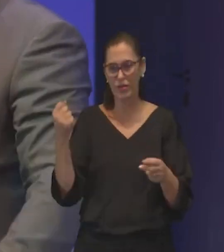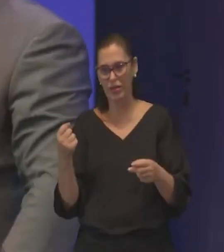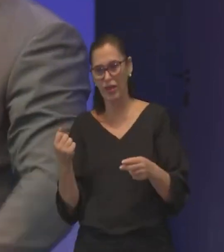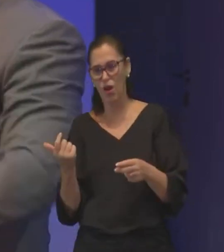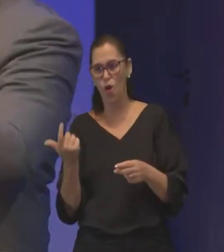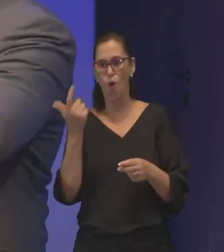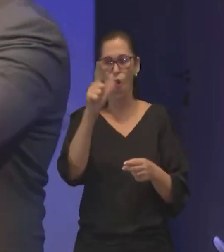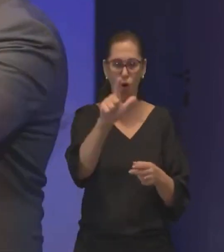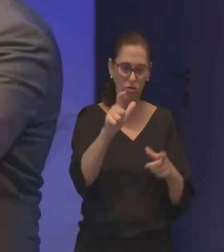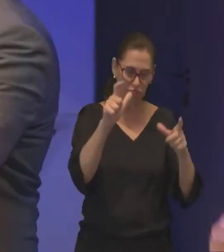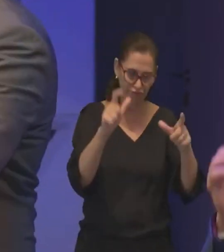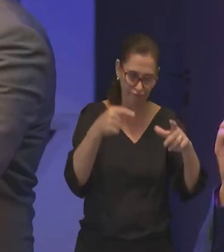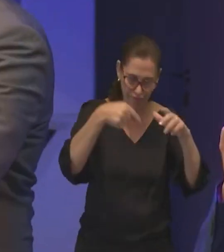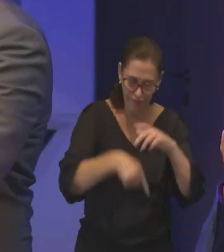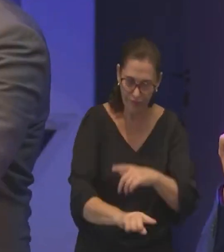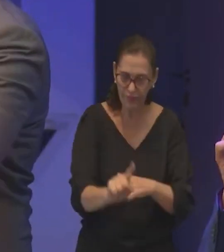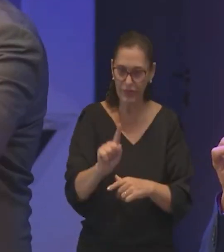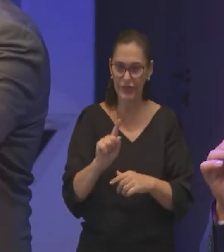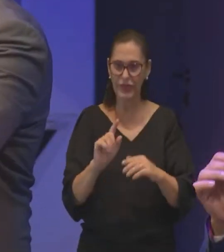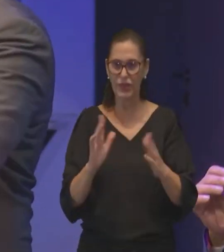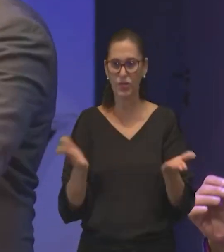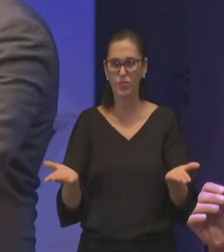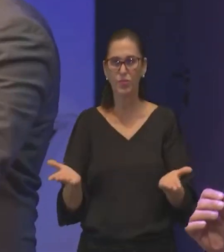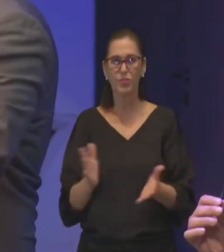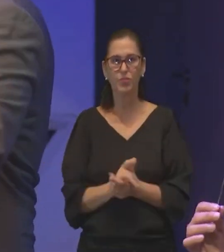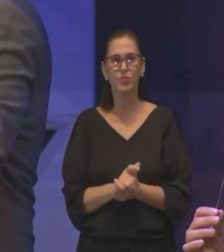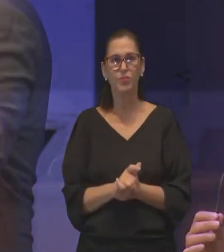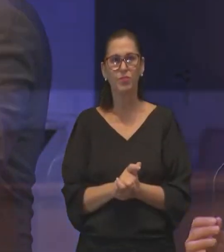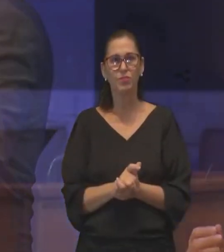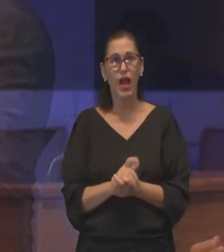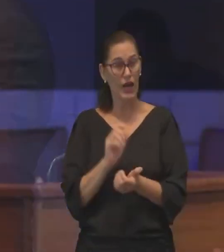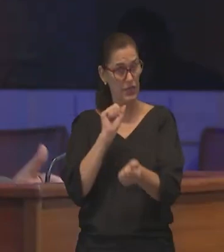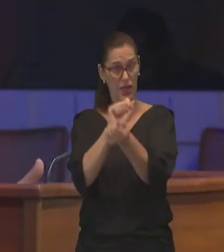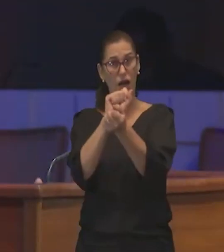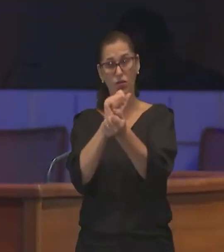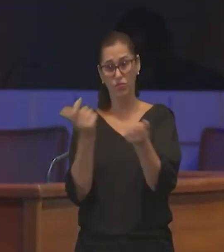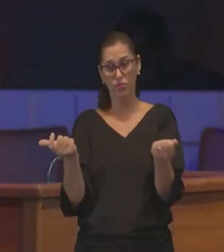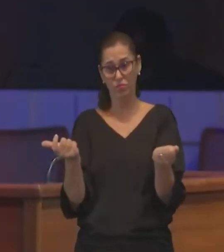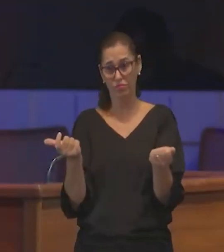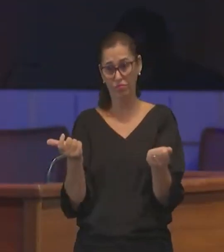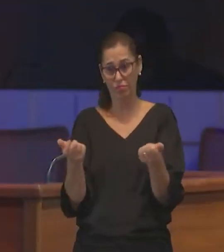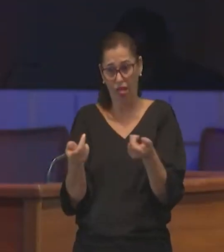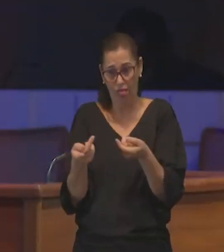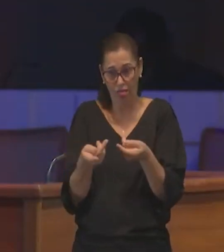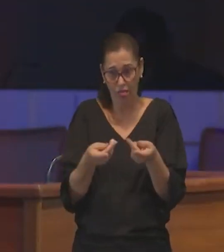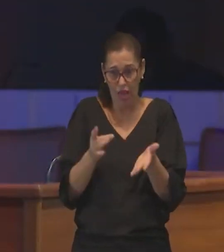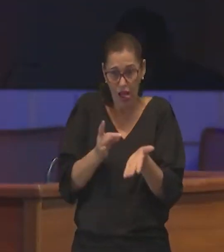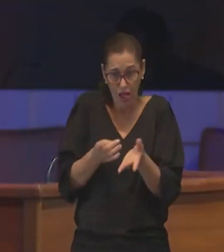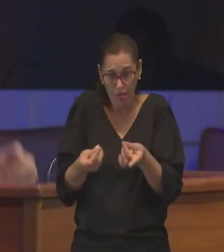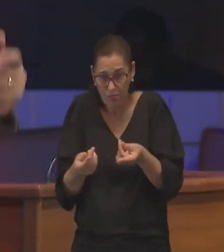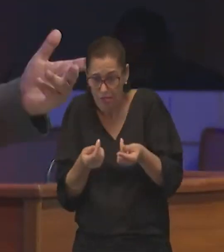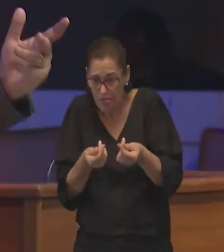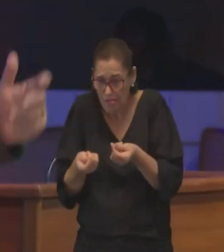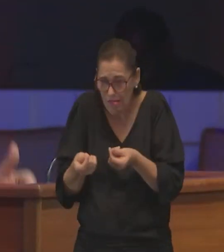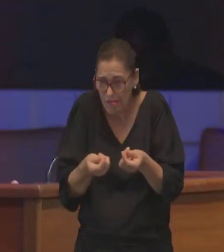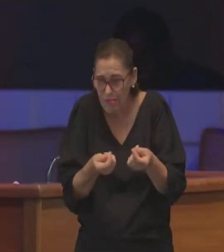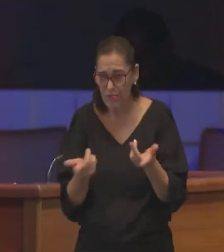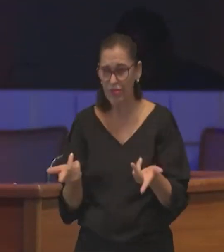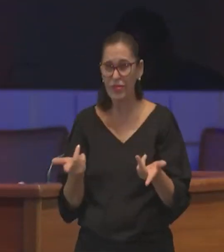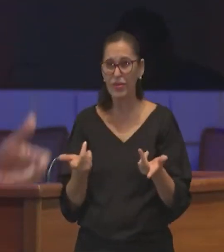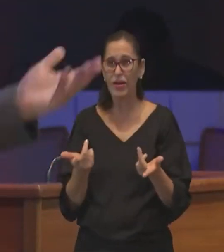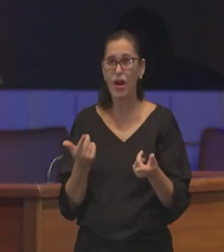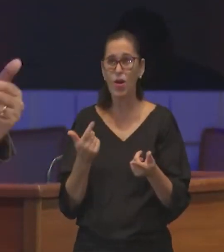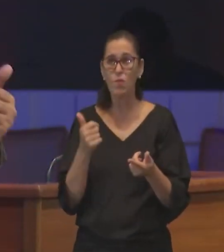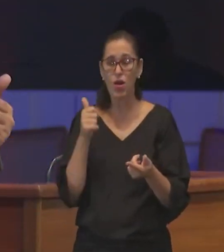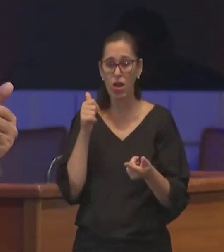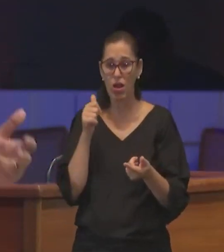para outro buraco. Ele vai para a casa de Potifar, que também era um buraco, era uma armadilha, porque ele tenta se envolver,